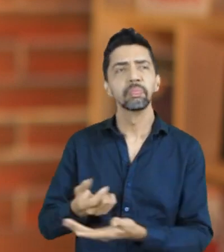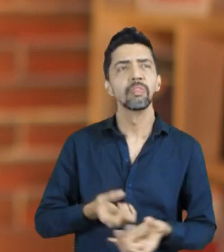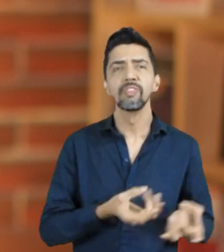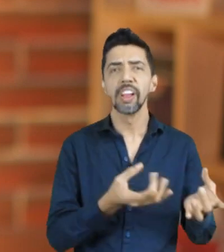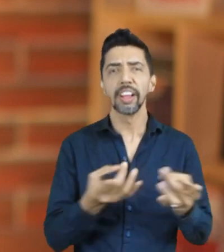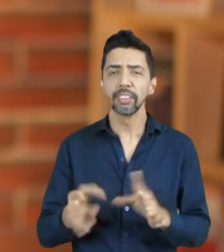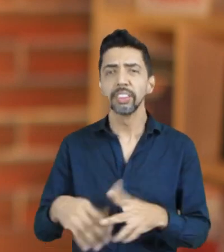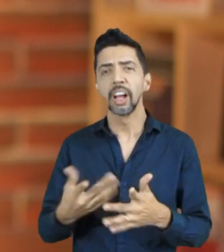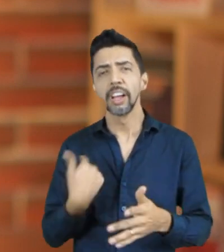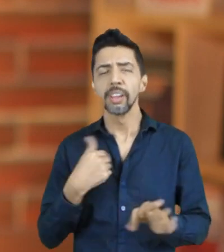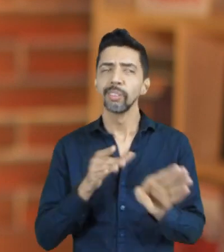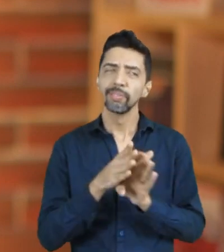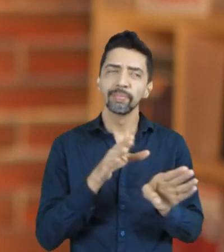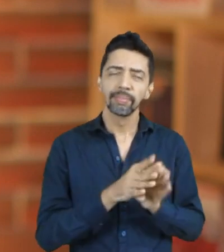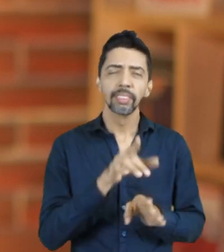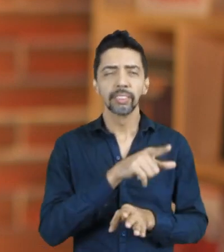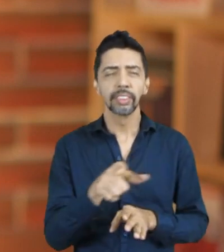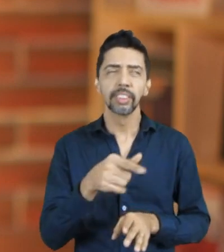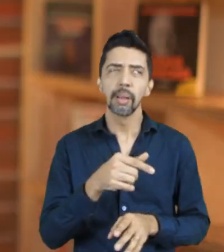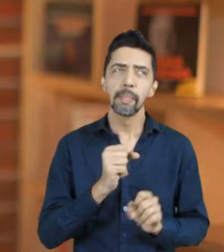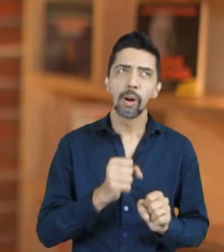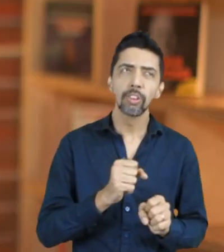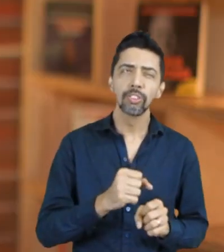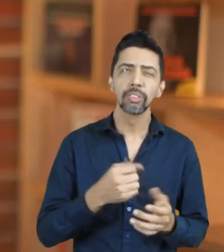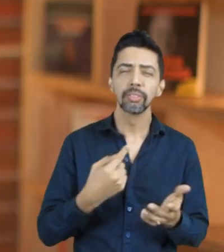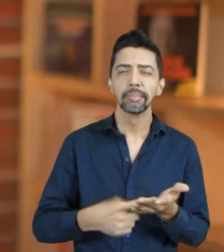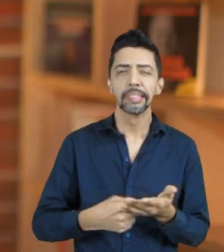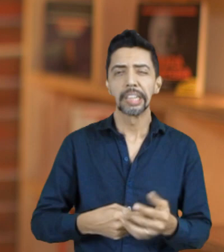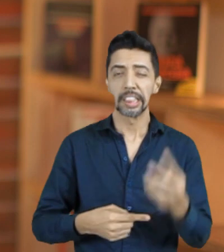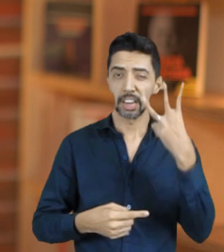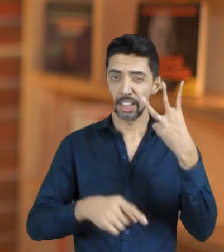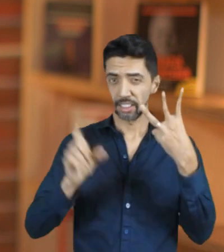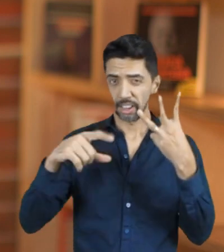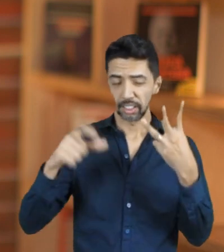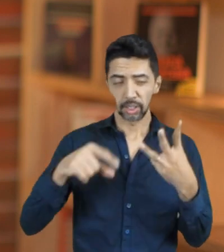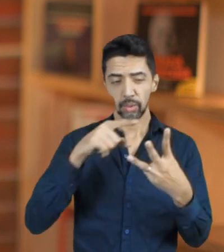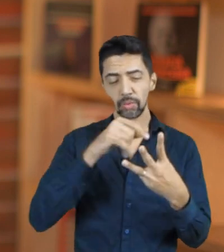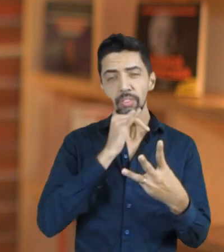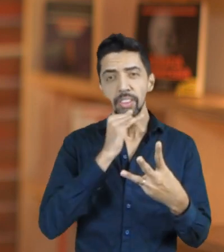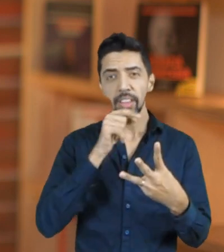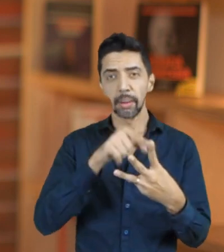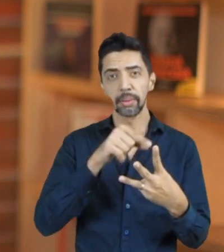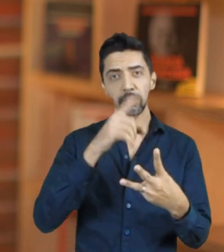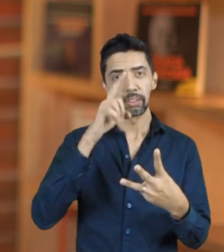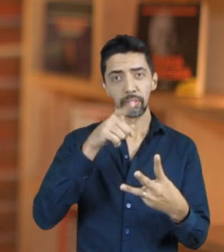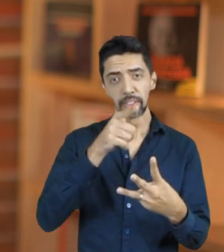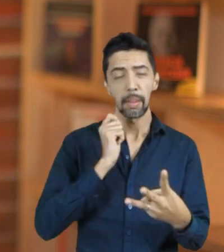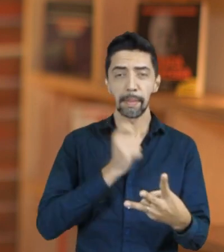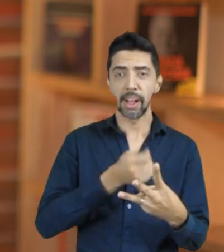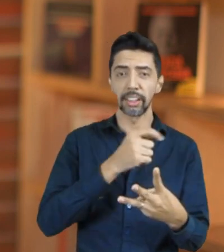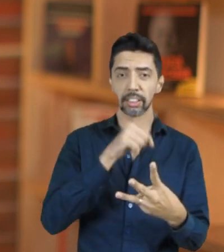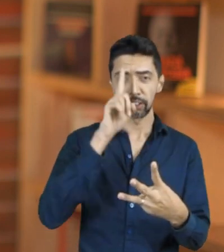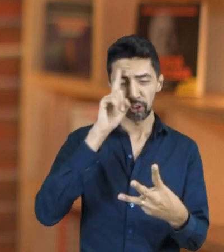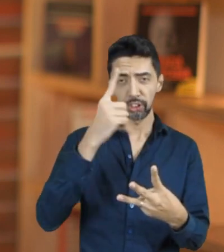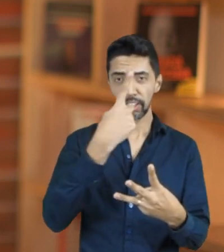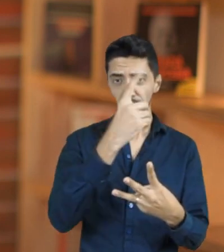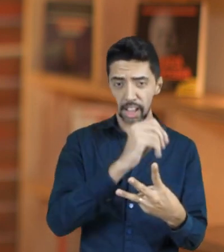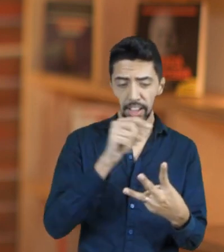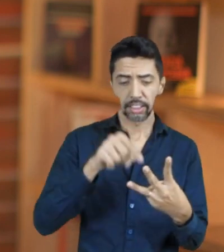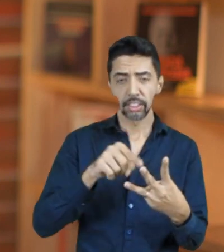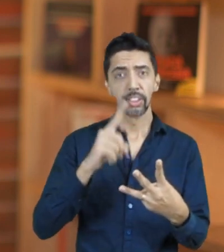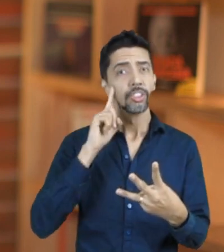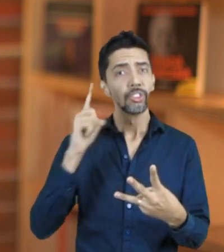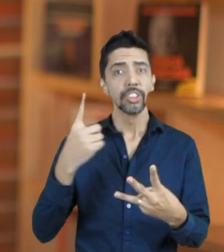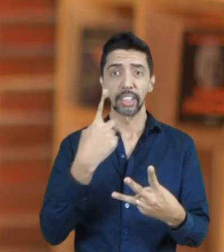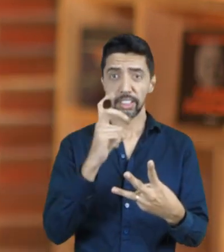no máximo aí três cartões de crédito ou seja um para dia 10 um para dia 20 um pé dia 30 e você sempre comprar lá